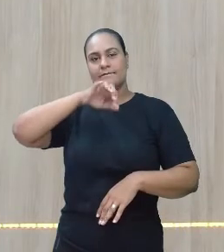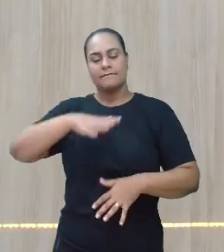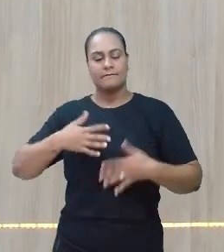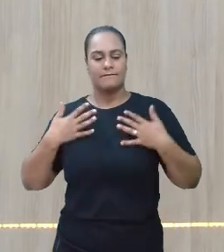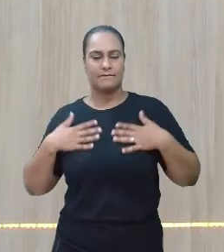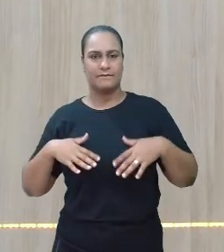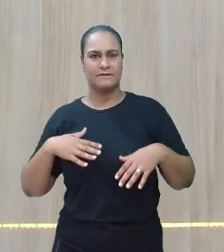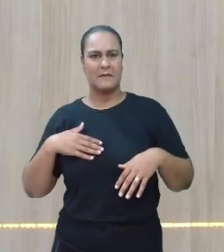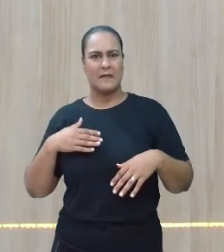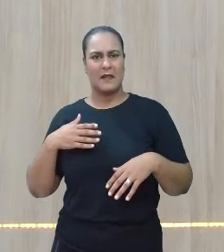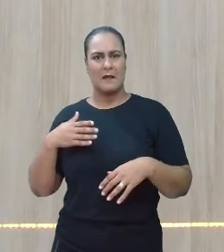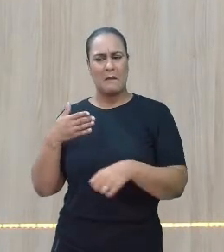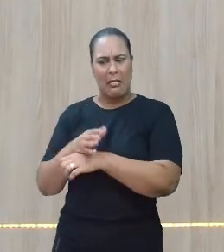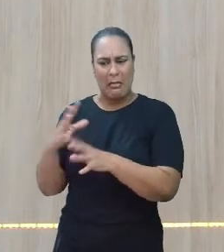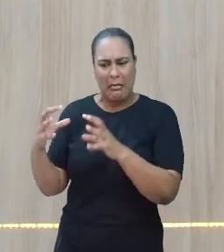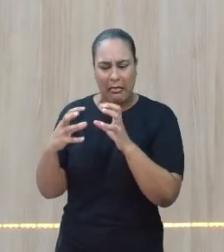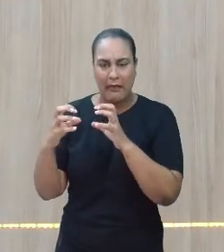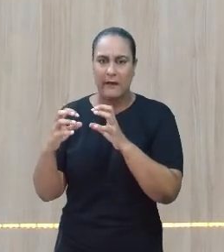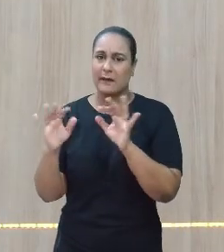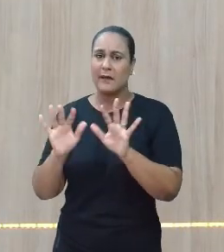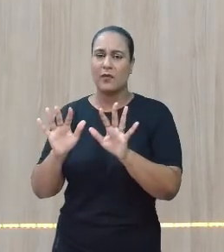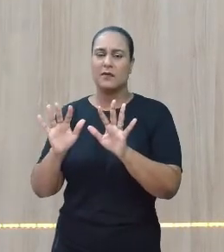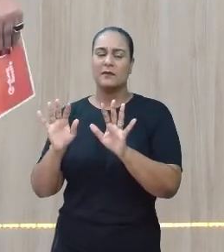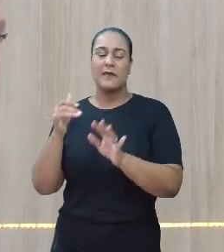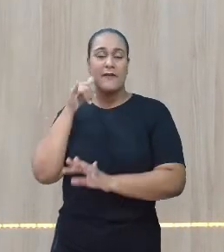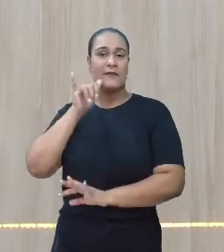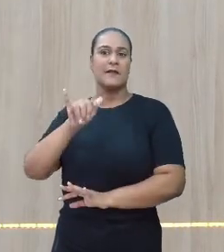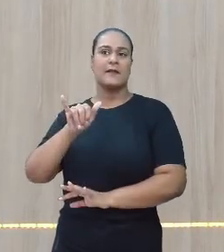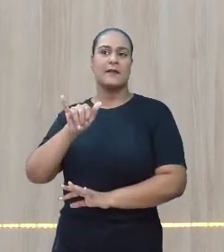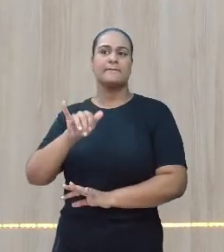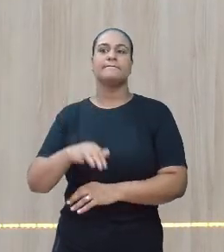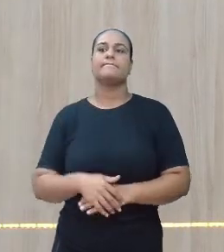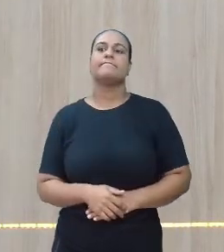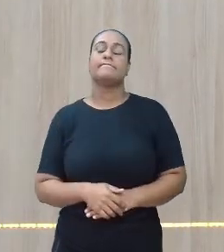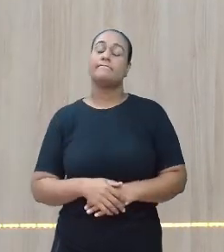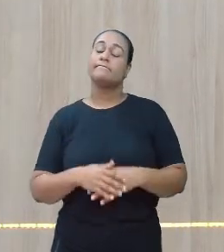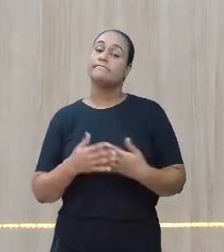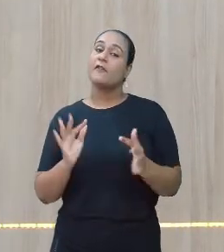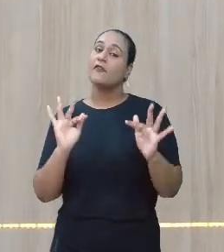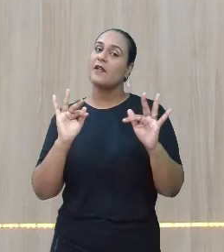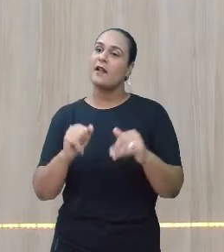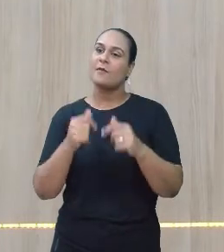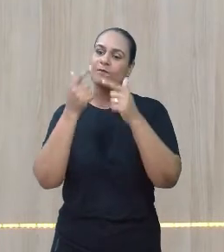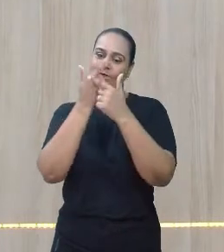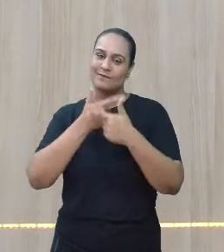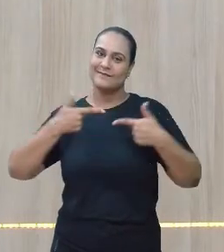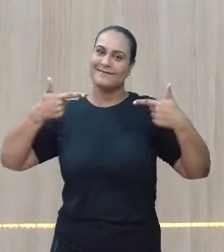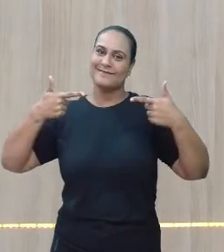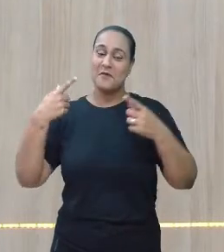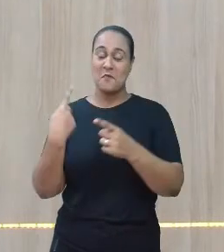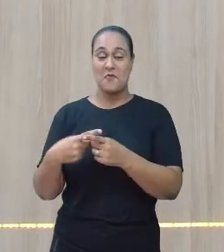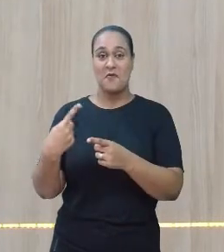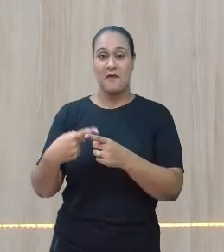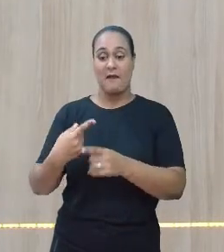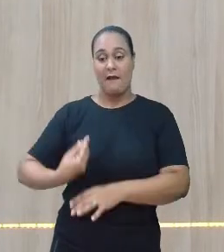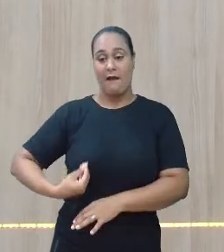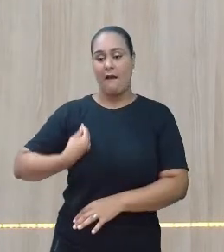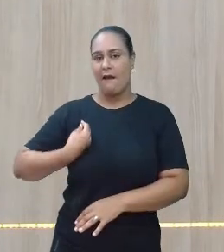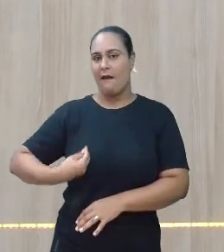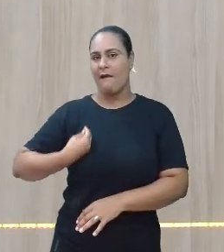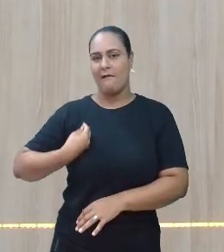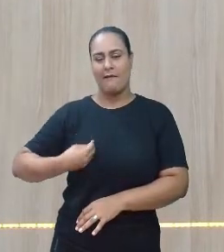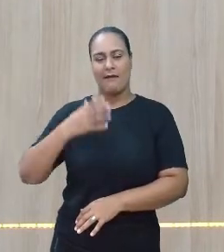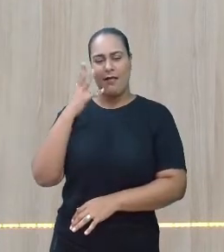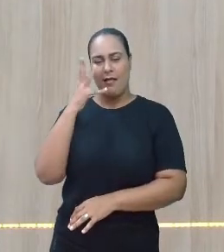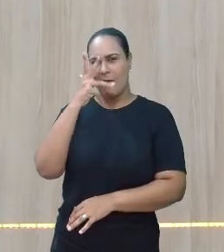conflito, começar uma confusão. E aí, para a gente finalizar, sorria, porque a vida é bela e os problemas vão